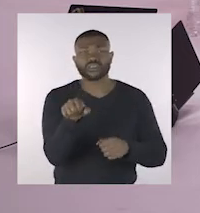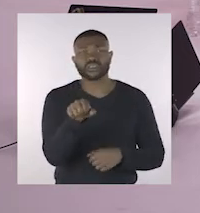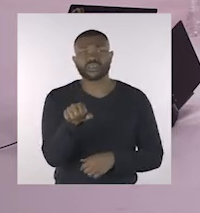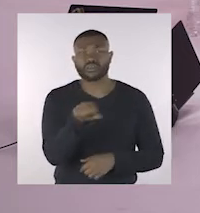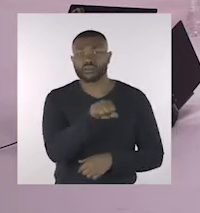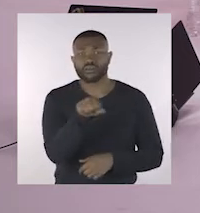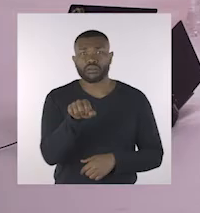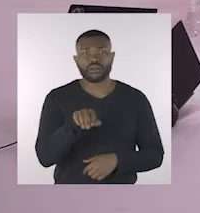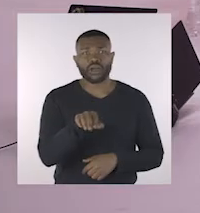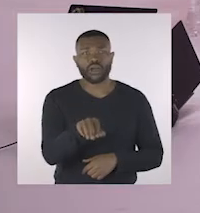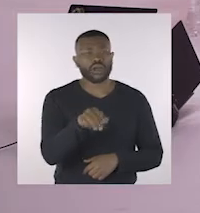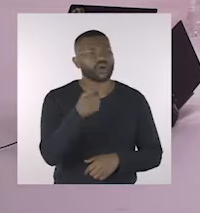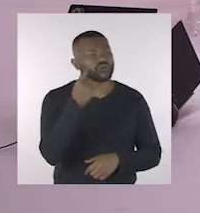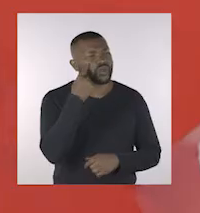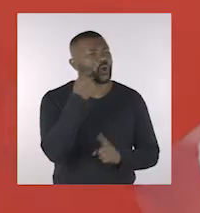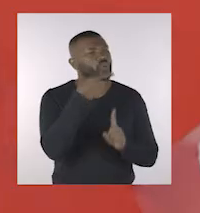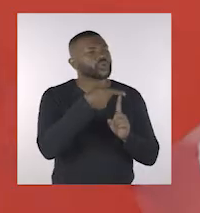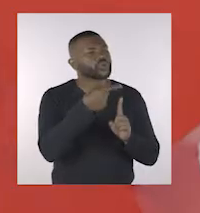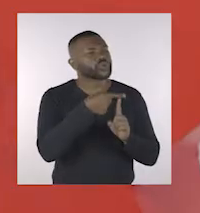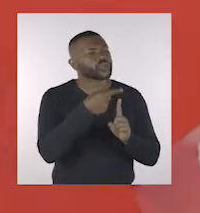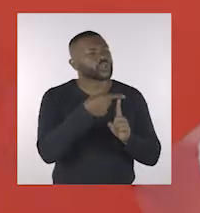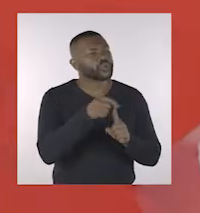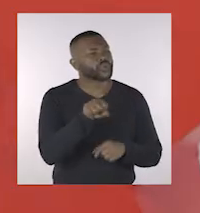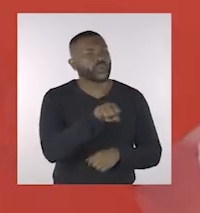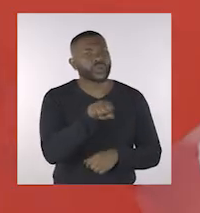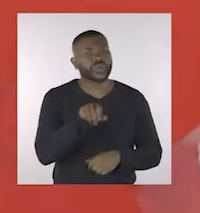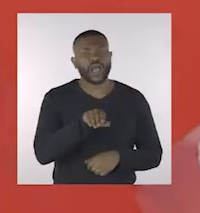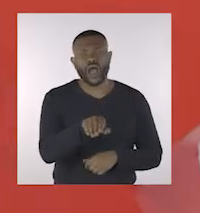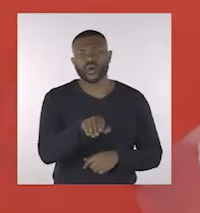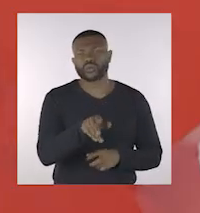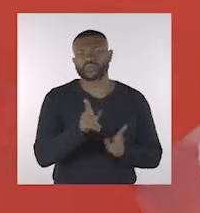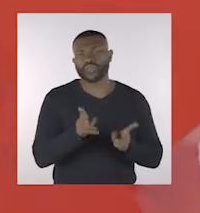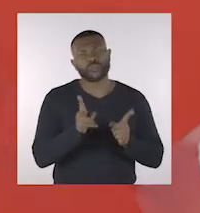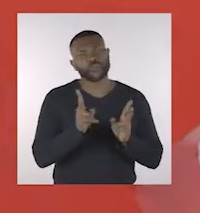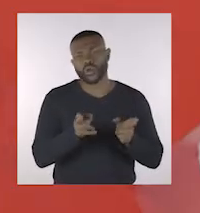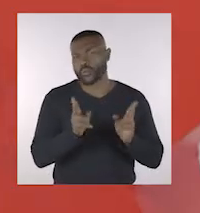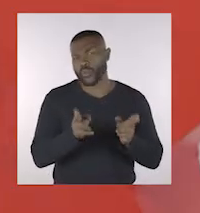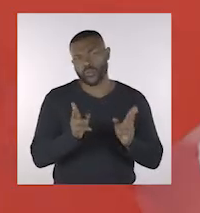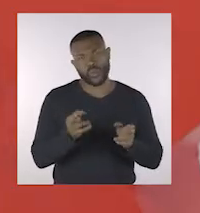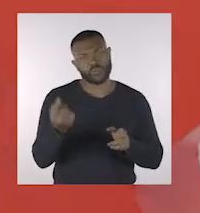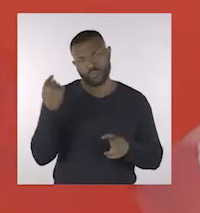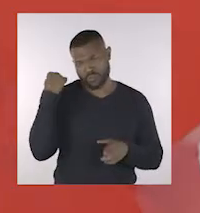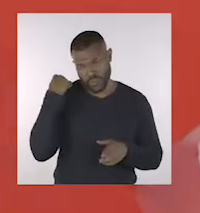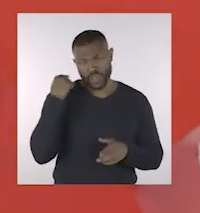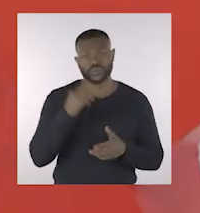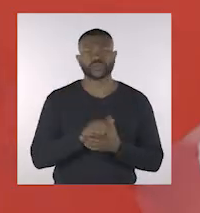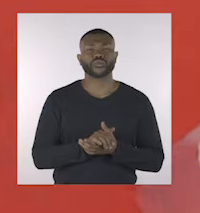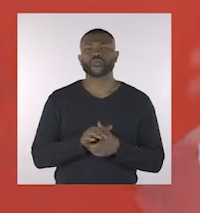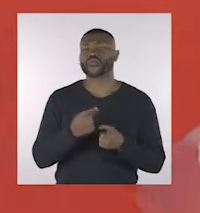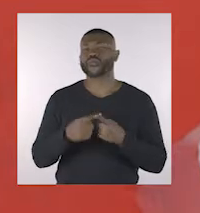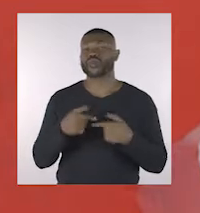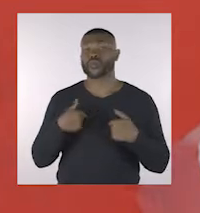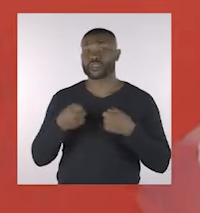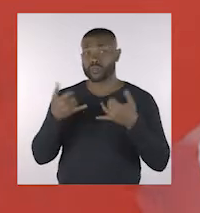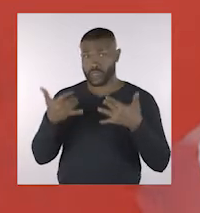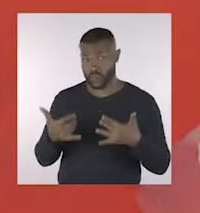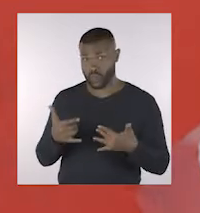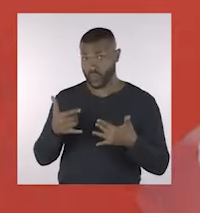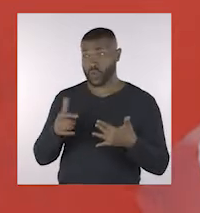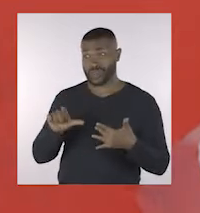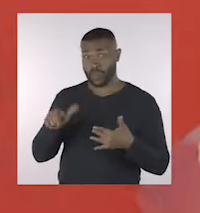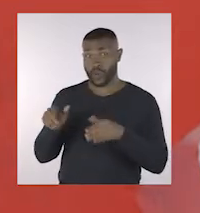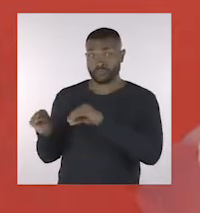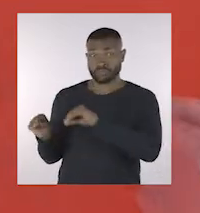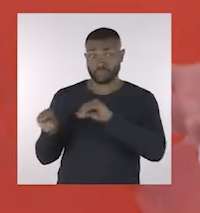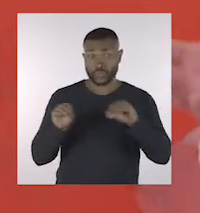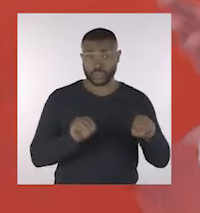até tentava adivinhar qual o tipo de carro que ia passar aqui geralmente nos meses os carros e aí foi o que contou isso porque eu venho para